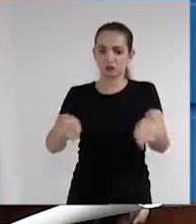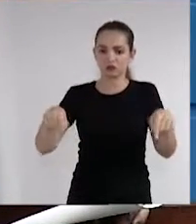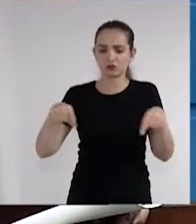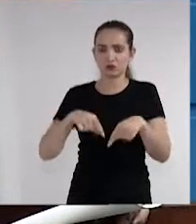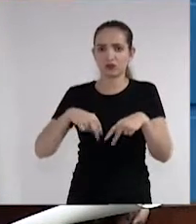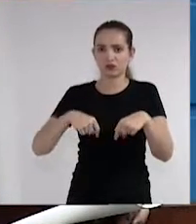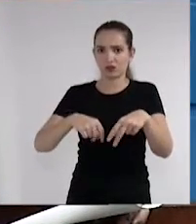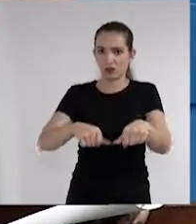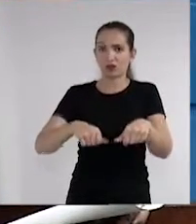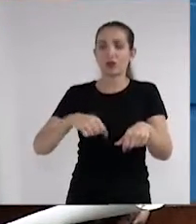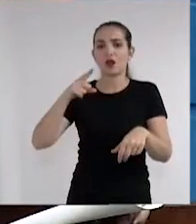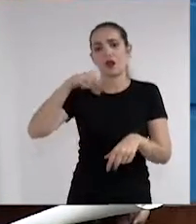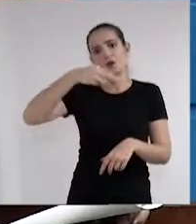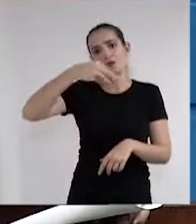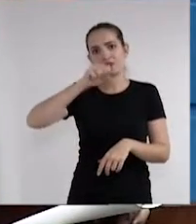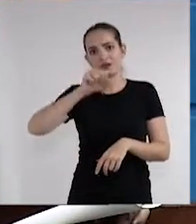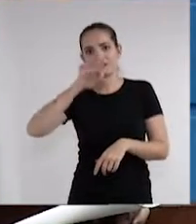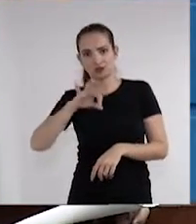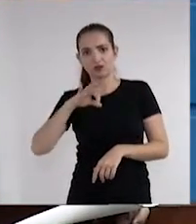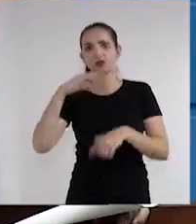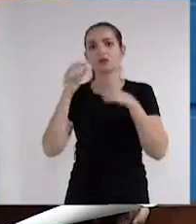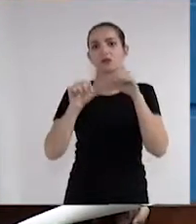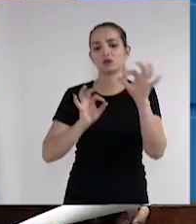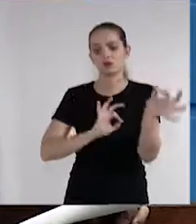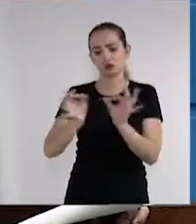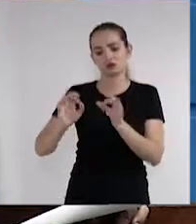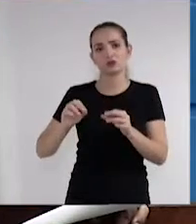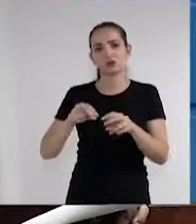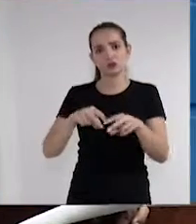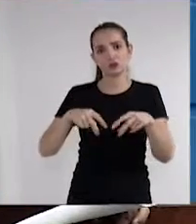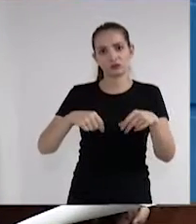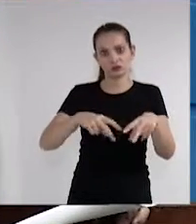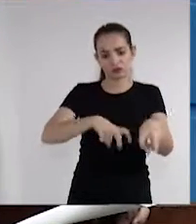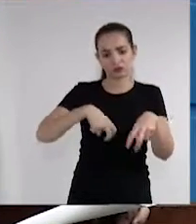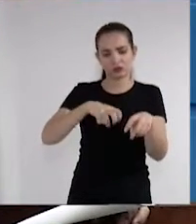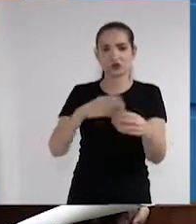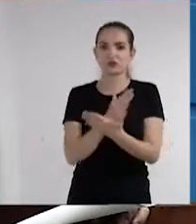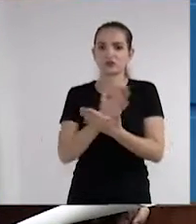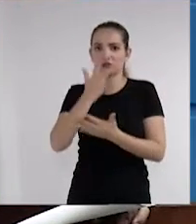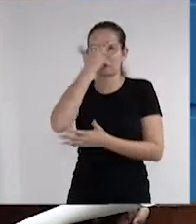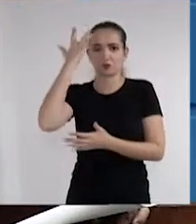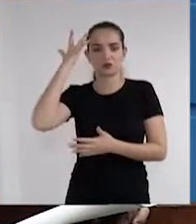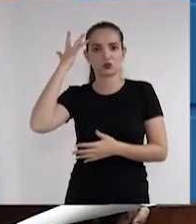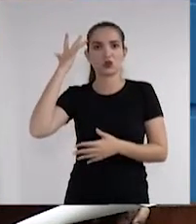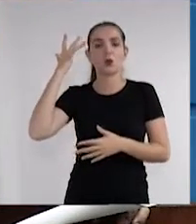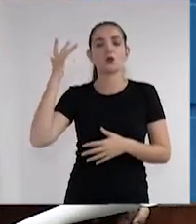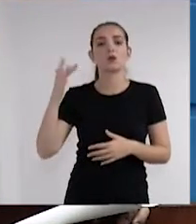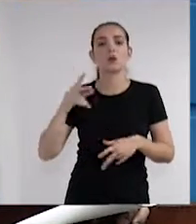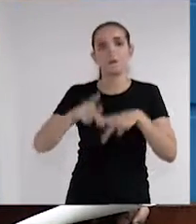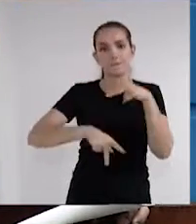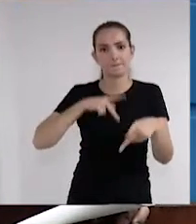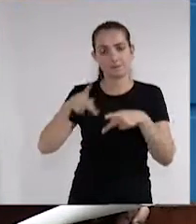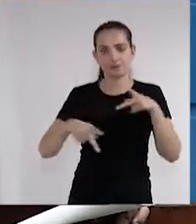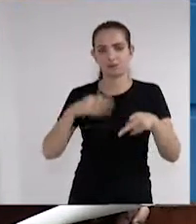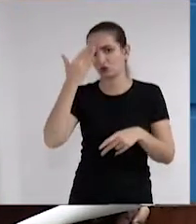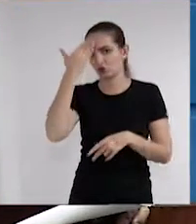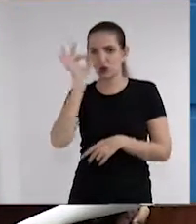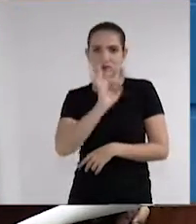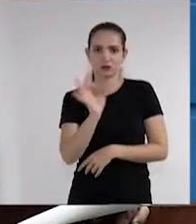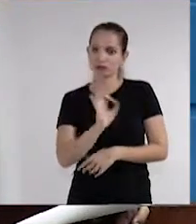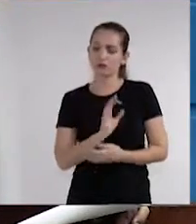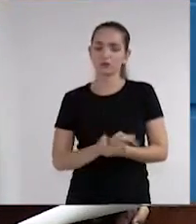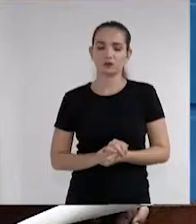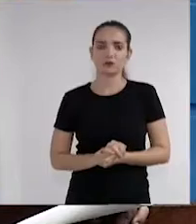que tem história, que tem tradição, às vezes muito mal entendido, Marina, por aqueles que não entendem